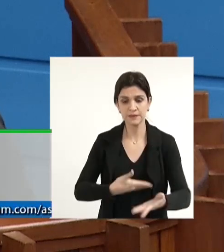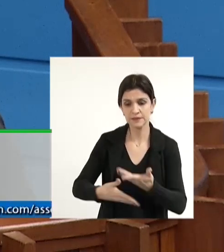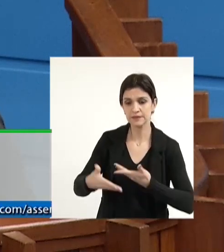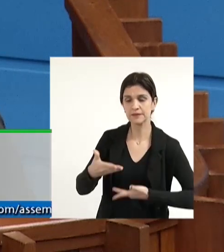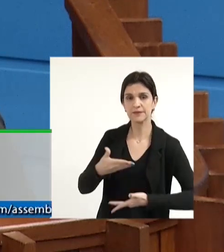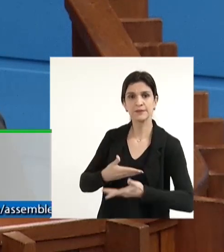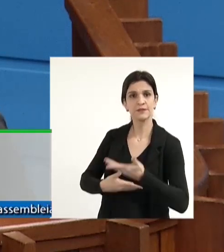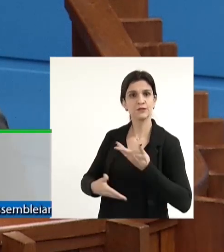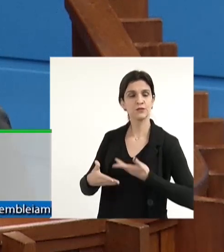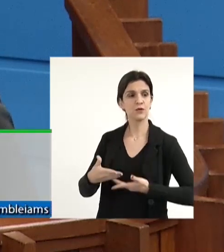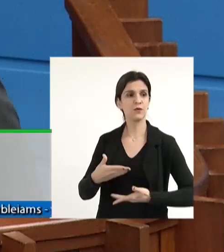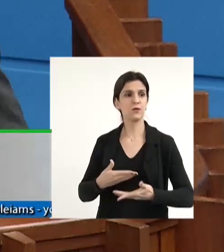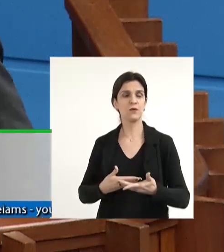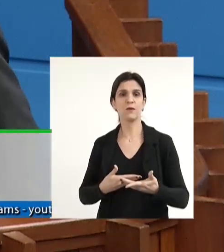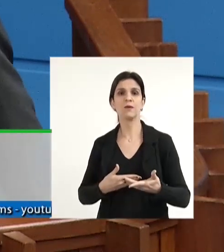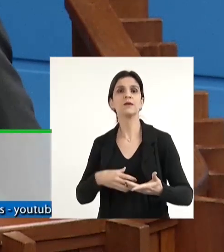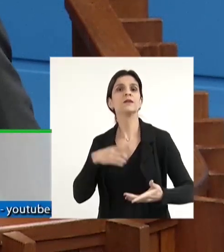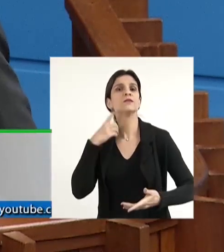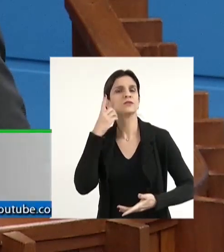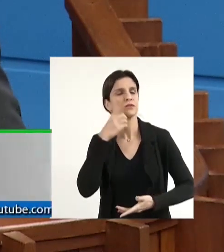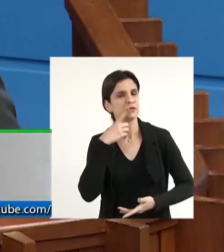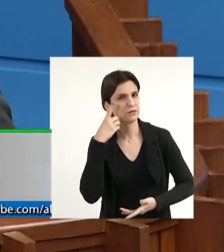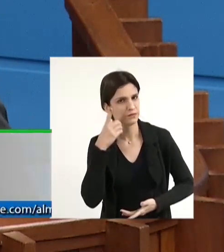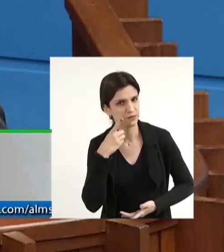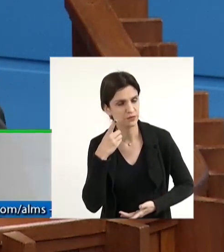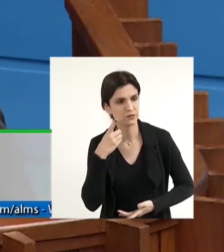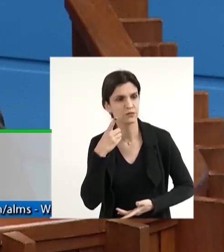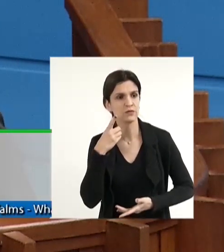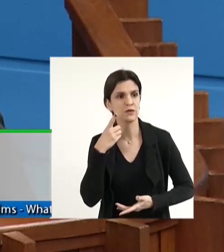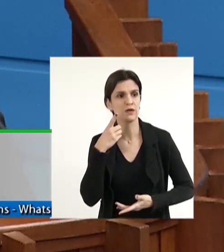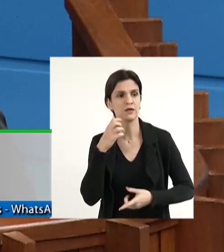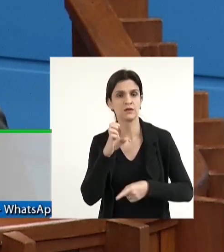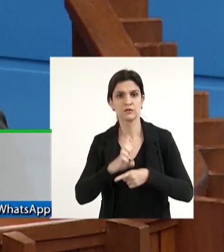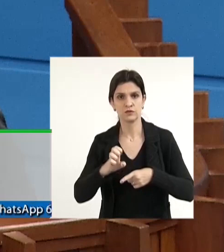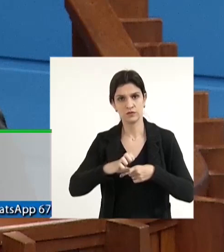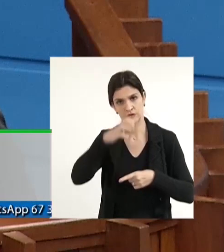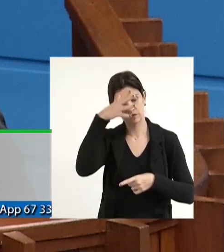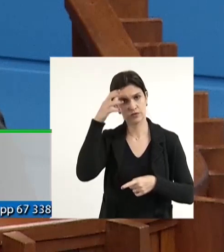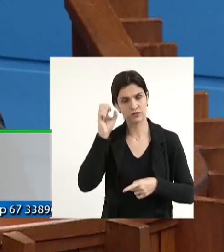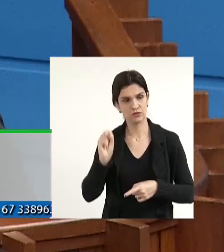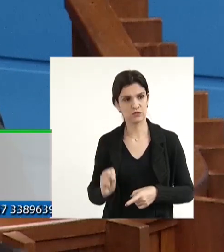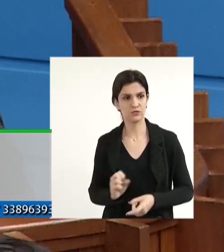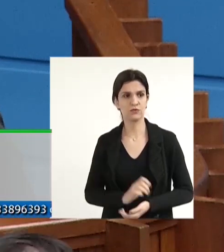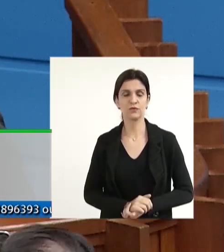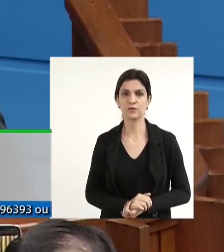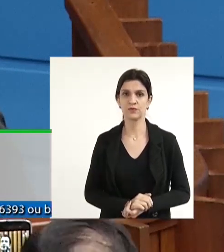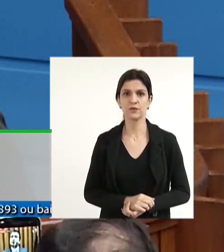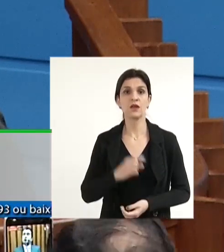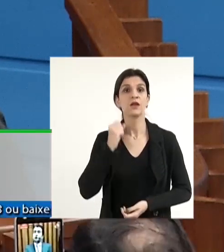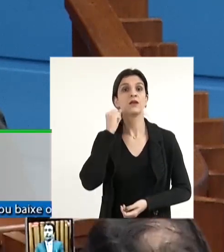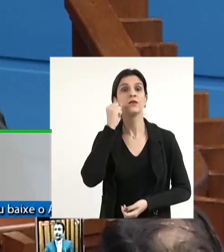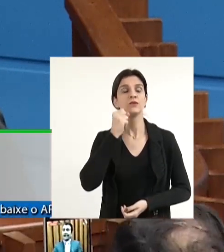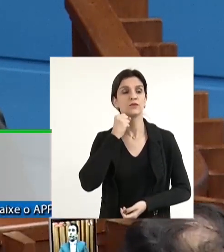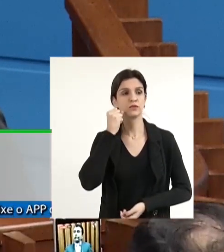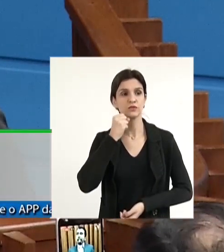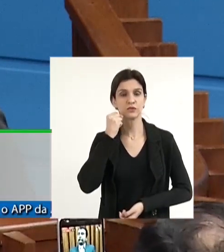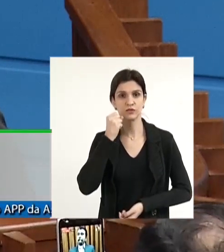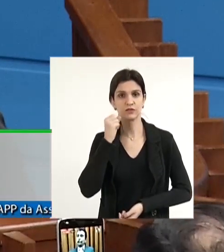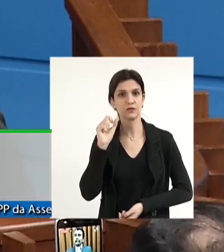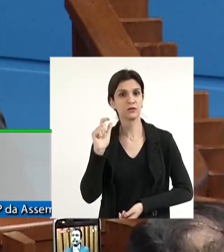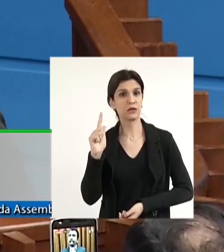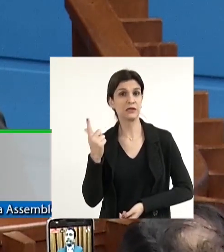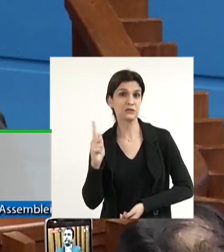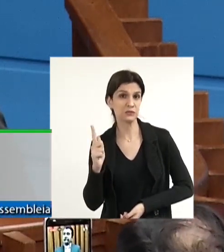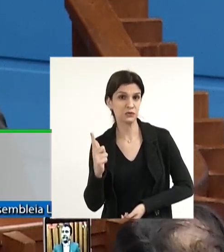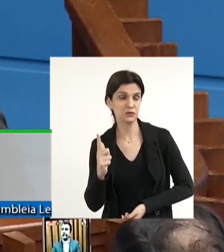nós não tenhamos que ouvir um senador lá do estado de Goiás dizer que os sul-mato-grossenses estão sofrendo com as